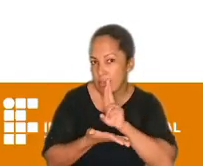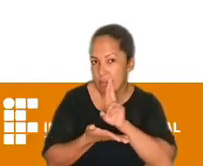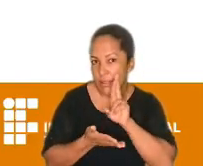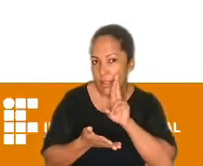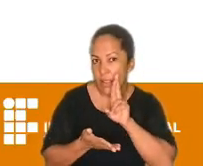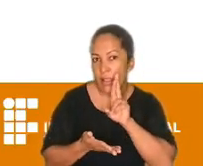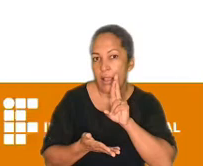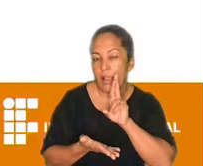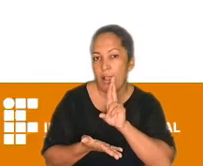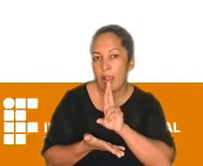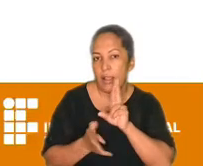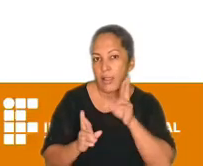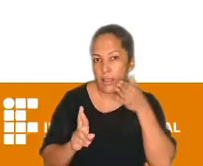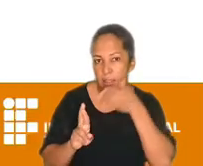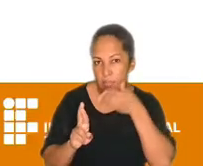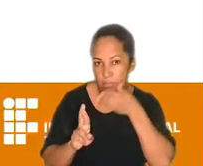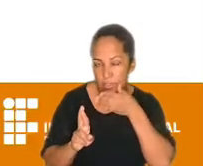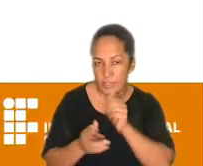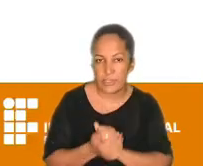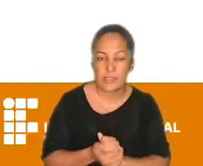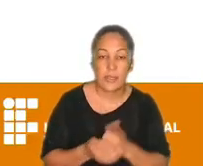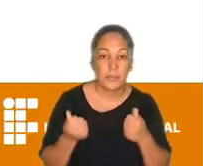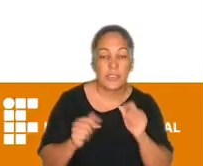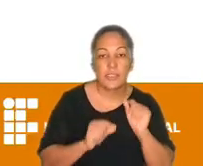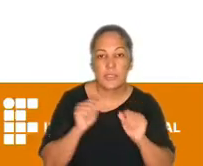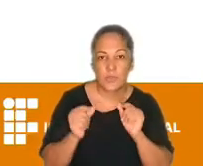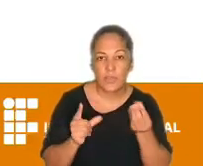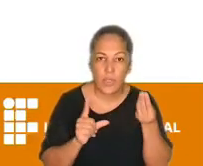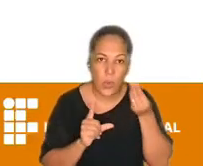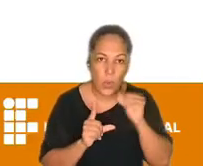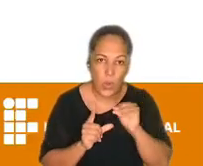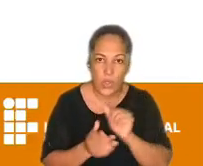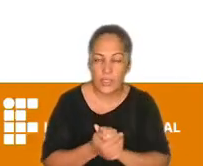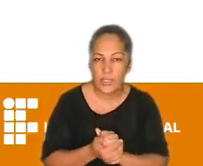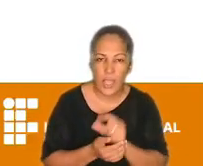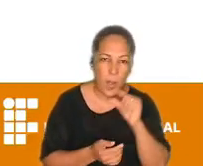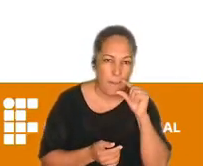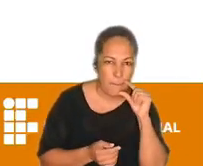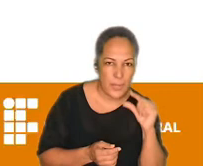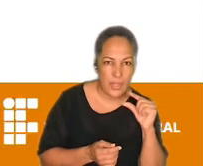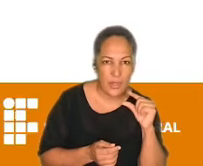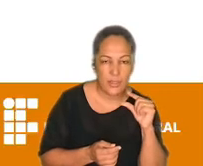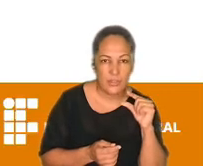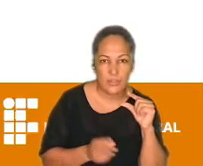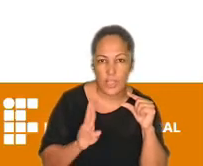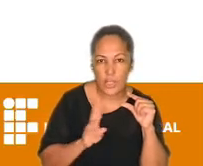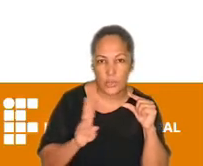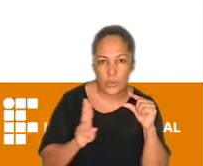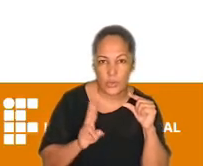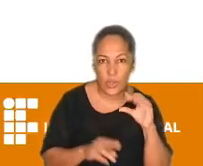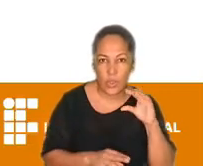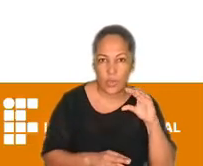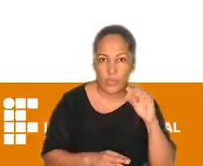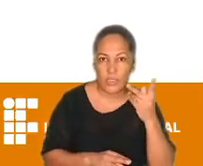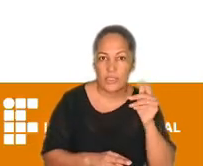no modelo conceitual, no modelo lógico a gente vai colocar um apelidozinho no nome do atributo chave estrangeira. Então vai